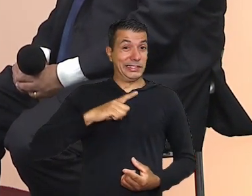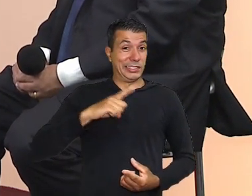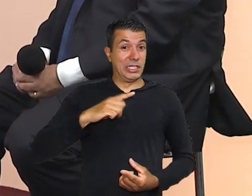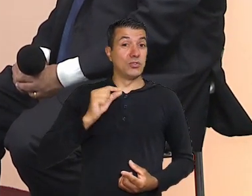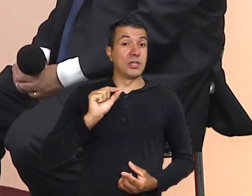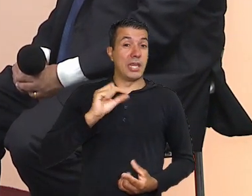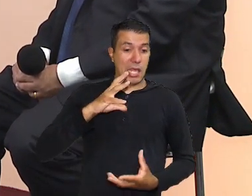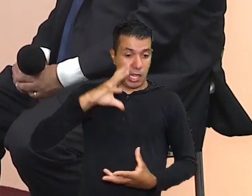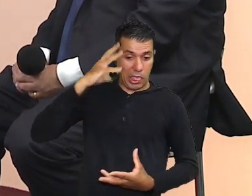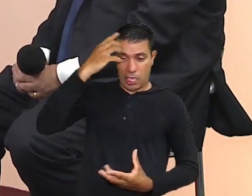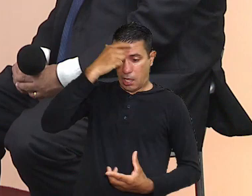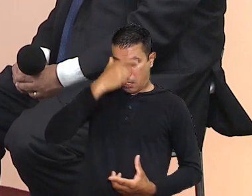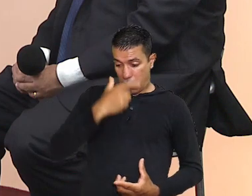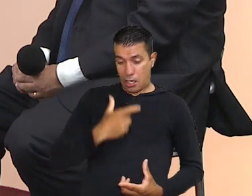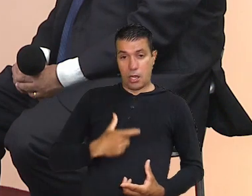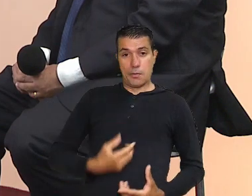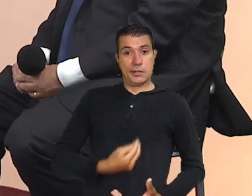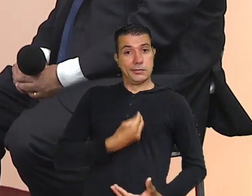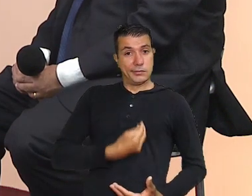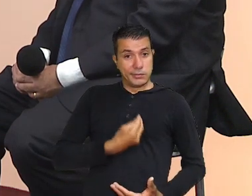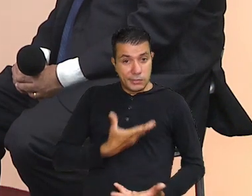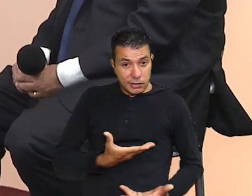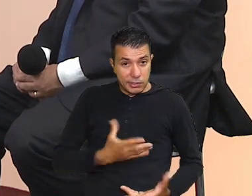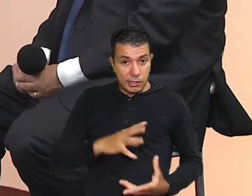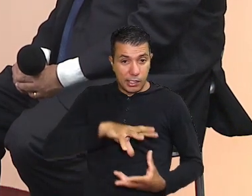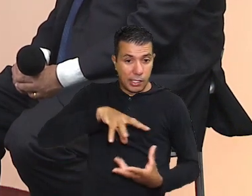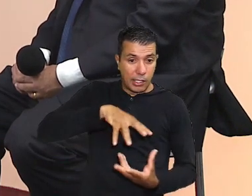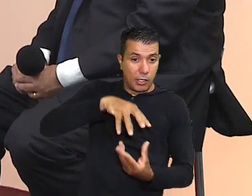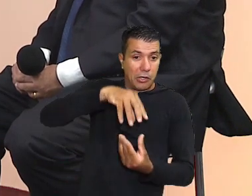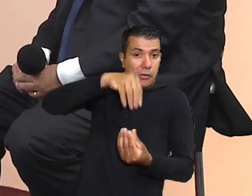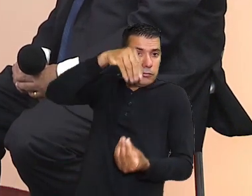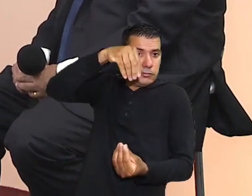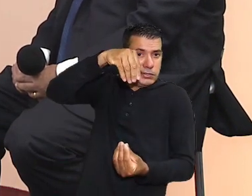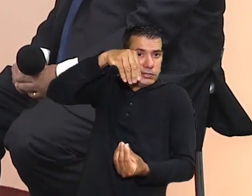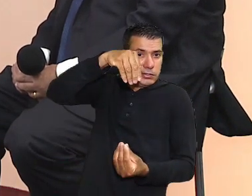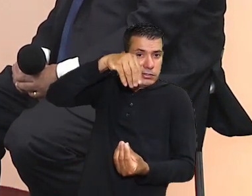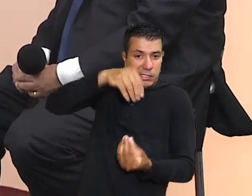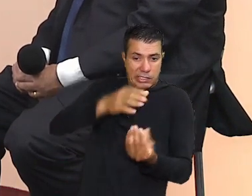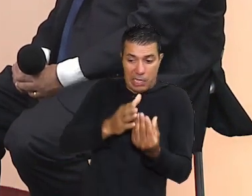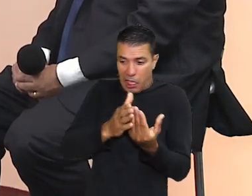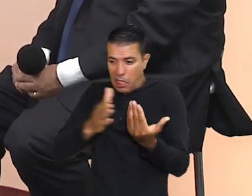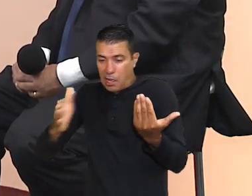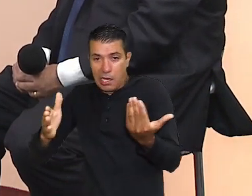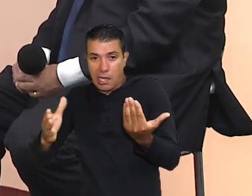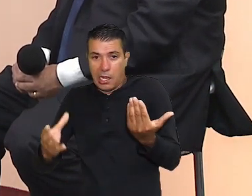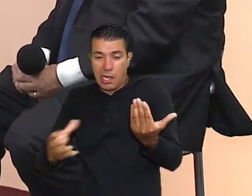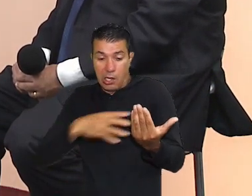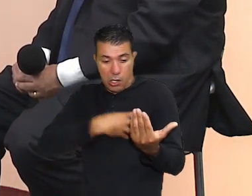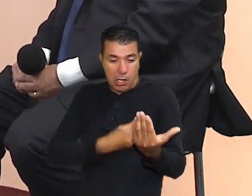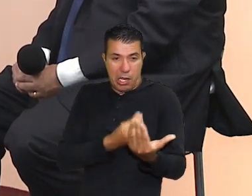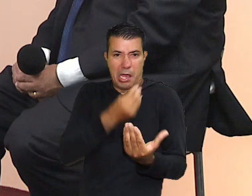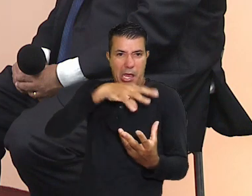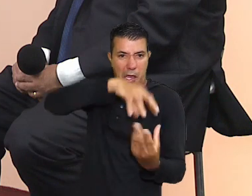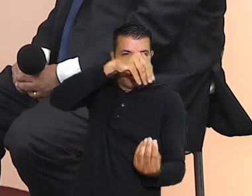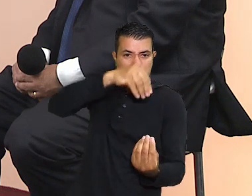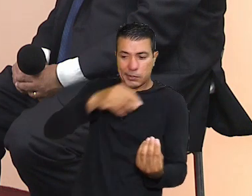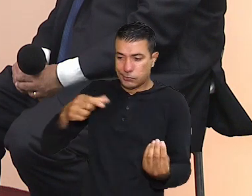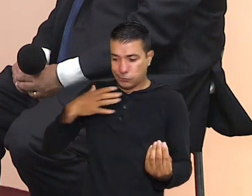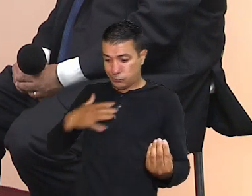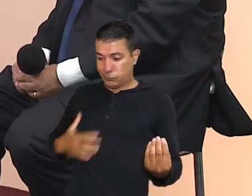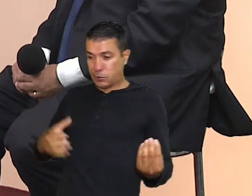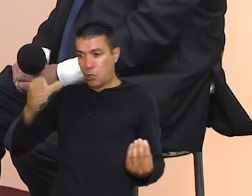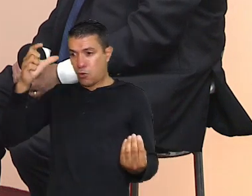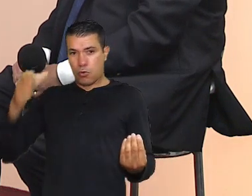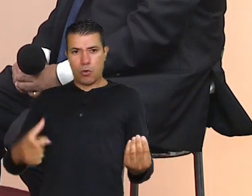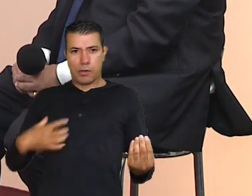diferente que muitos pensam, aí nós falamos que é o dualismo platônico, essa separação do corpo e da alma, nós não temos uma